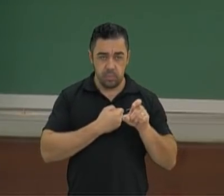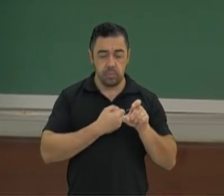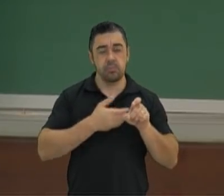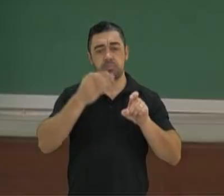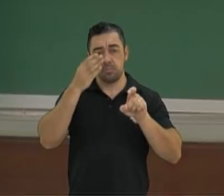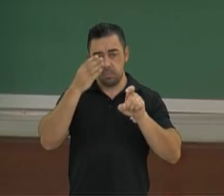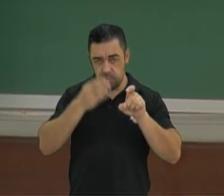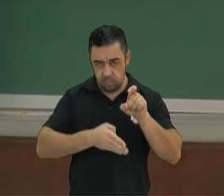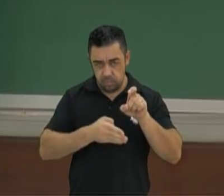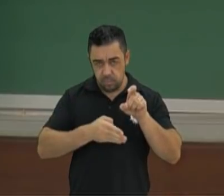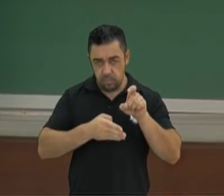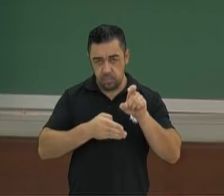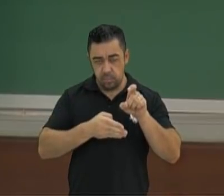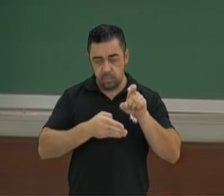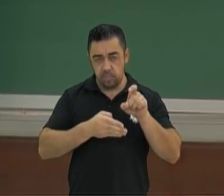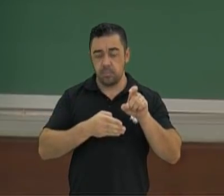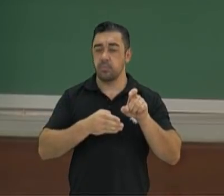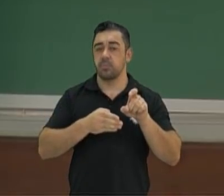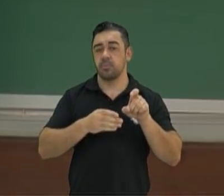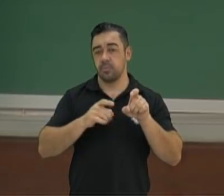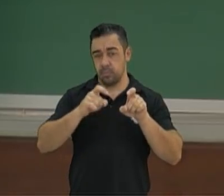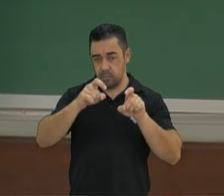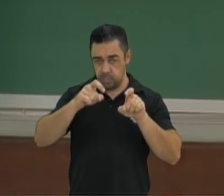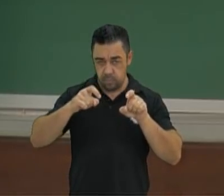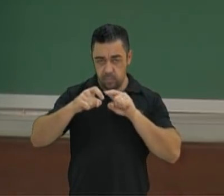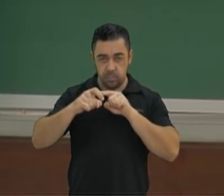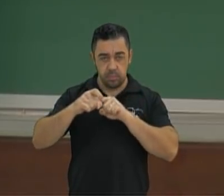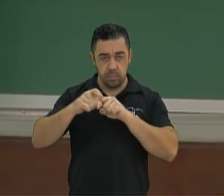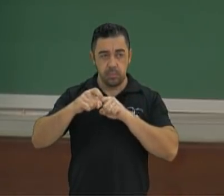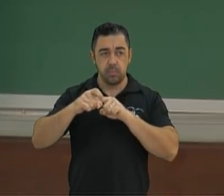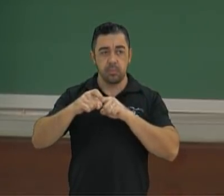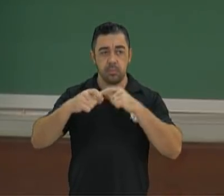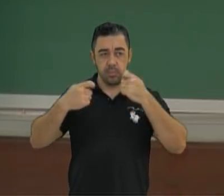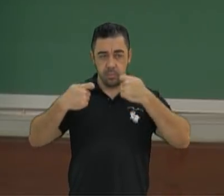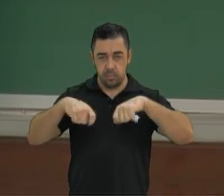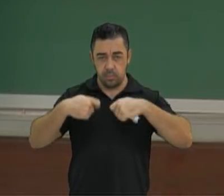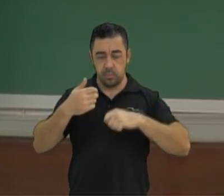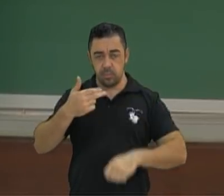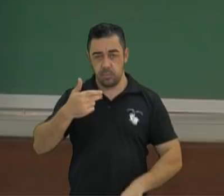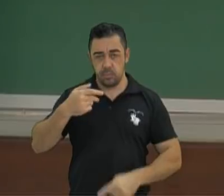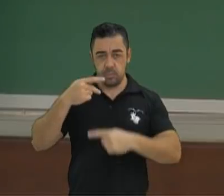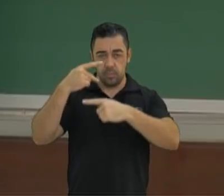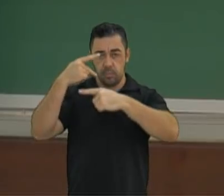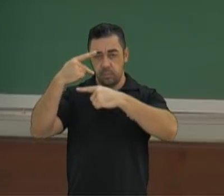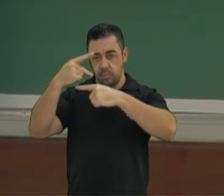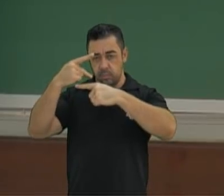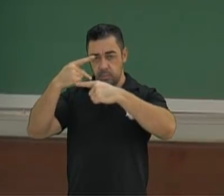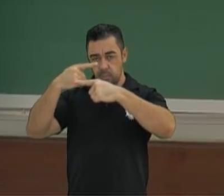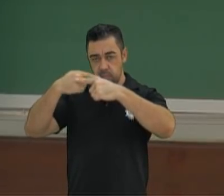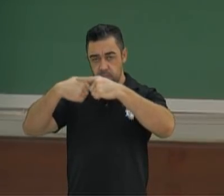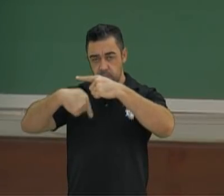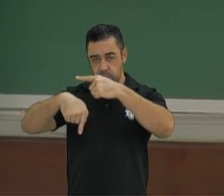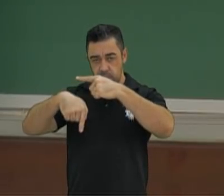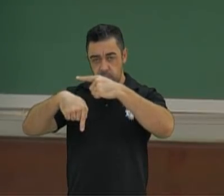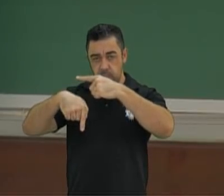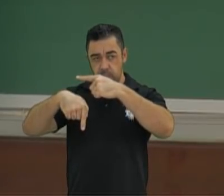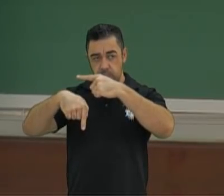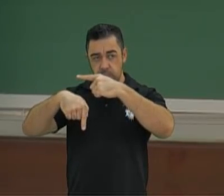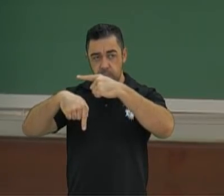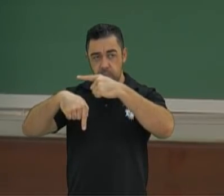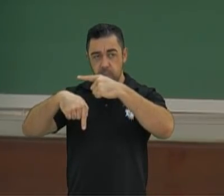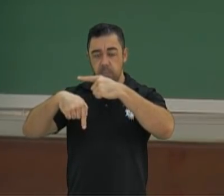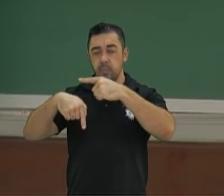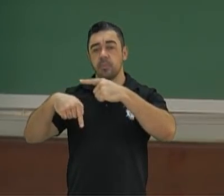tal que, né, é uma condição onde esse x tem que ser um número escrito em forma de fração